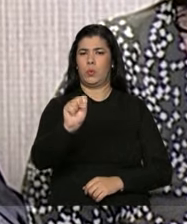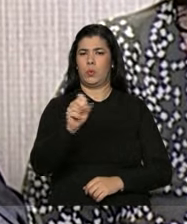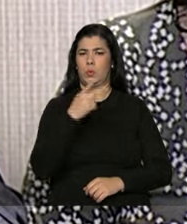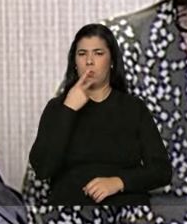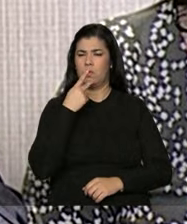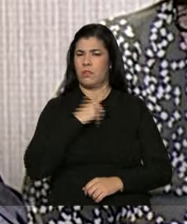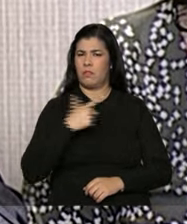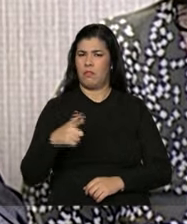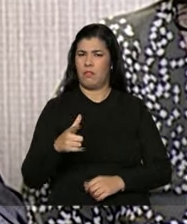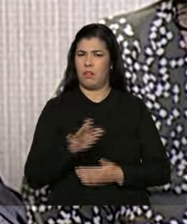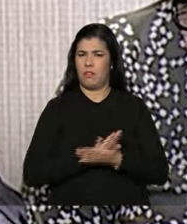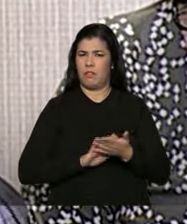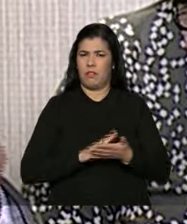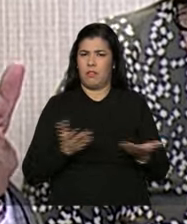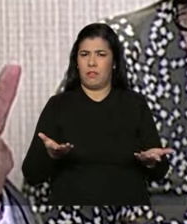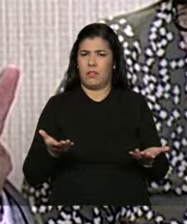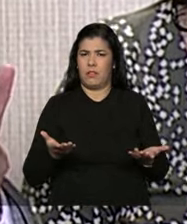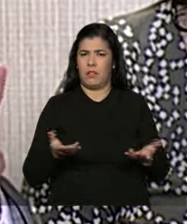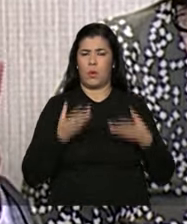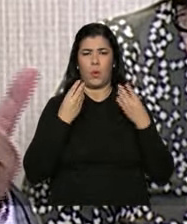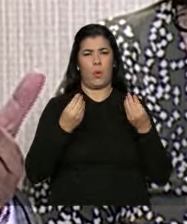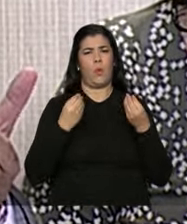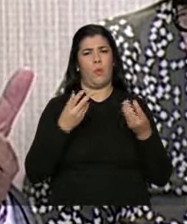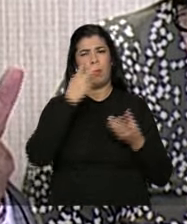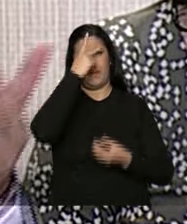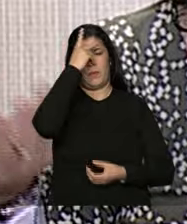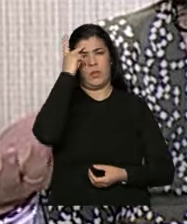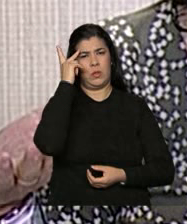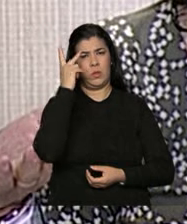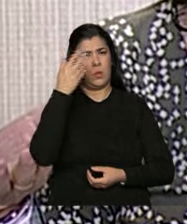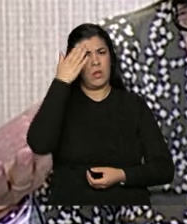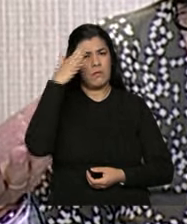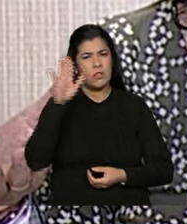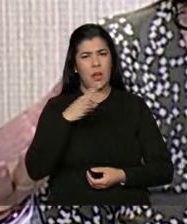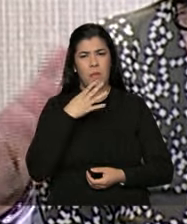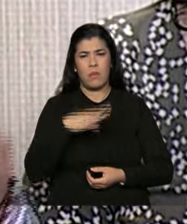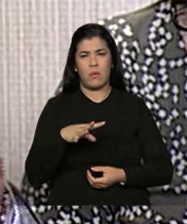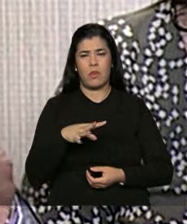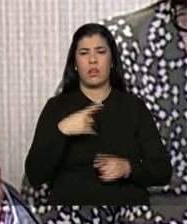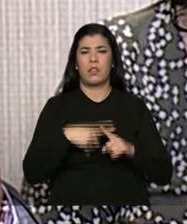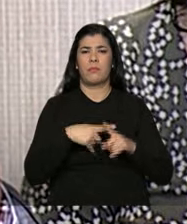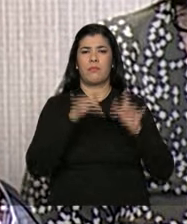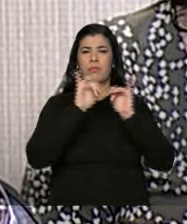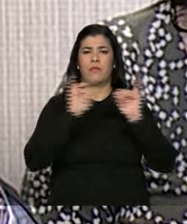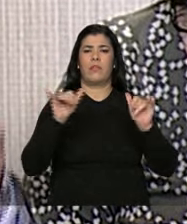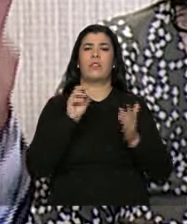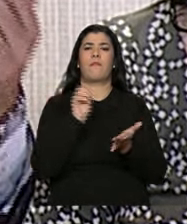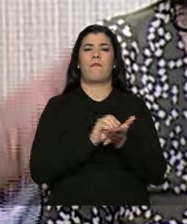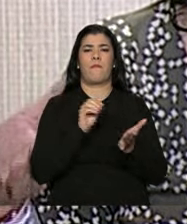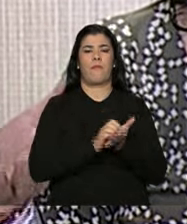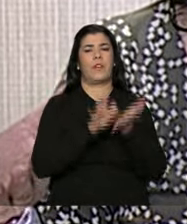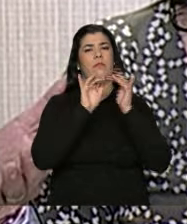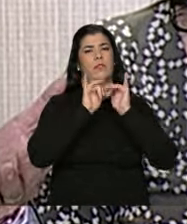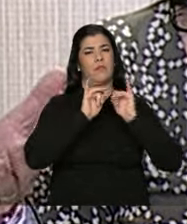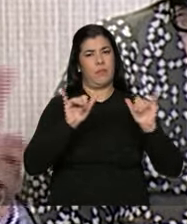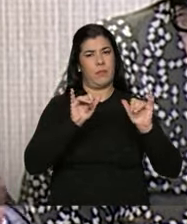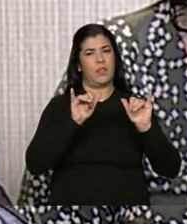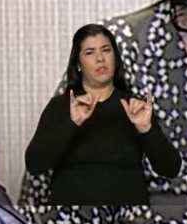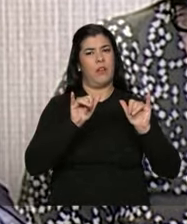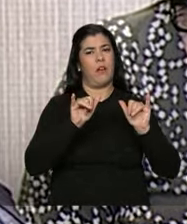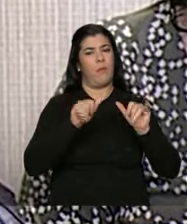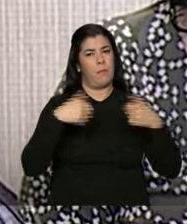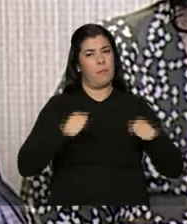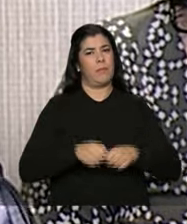diga uma coisa dessa, né? Então, contra o obscurantismo, a ciência, contra a desinformação, a